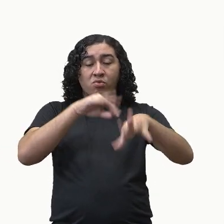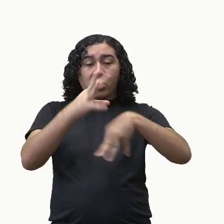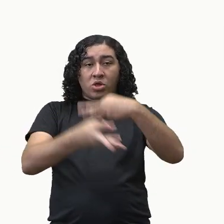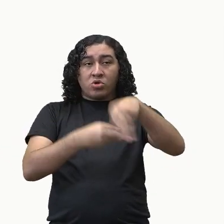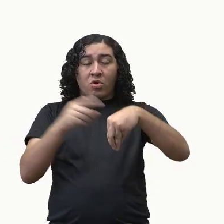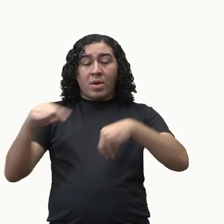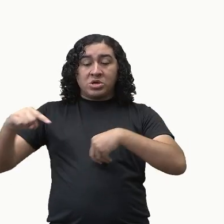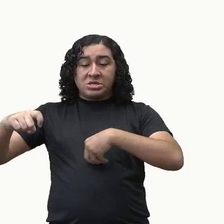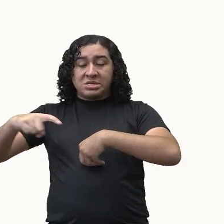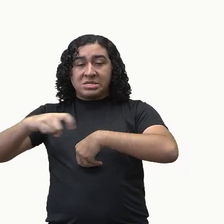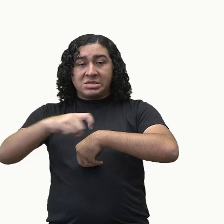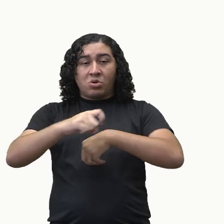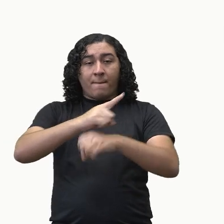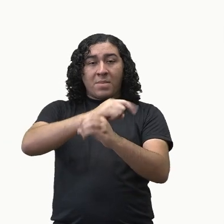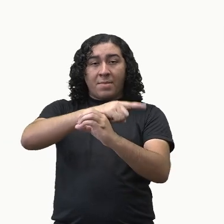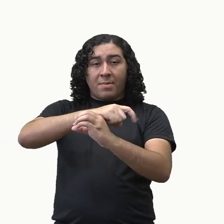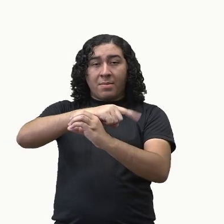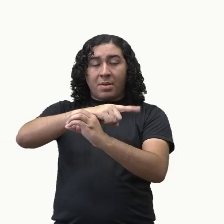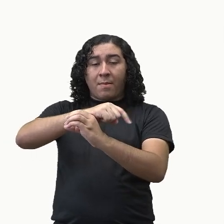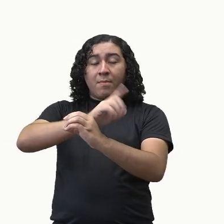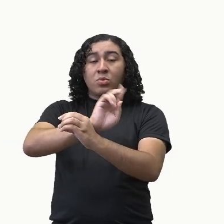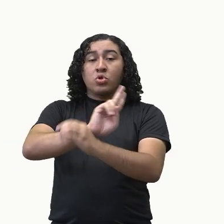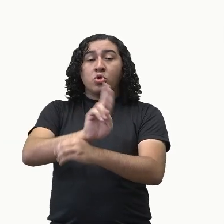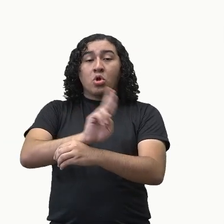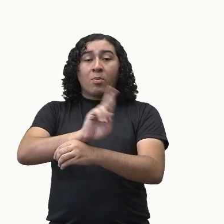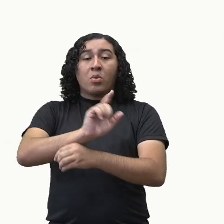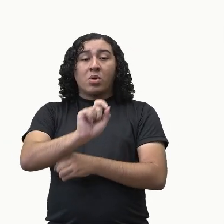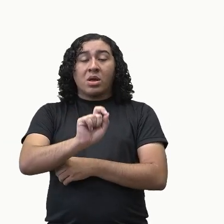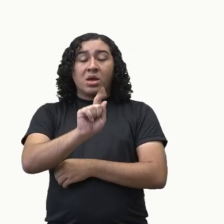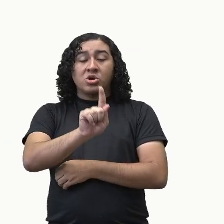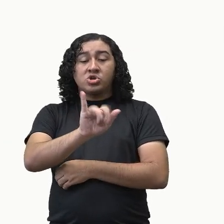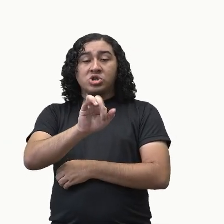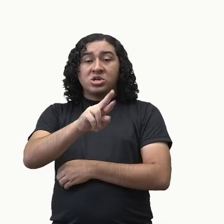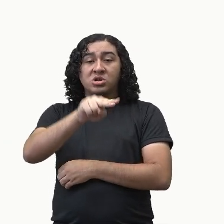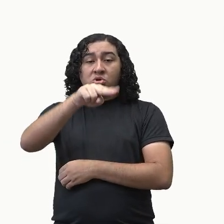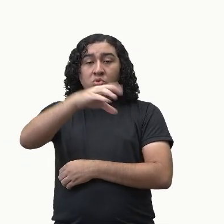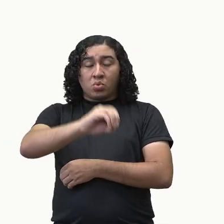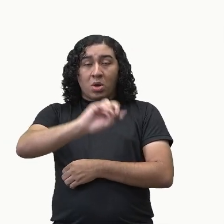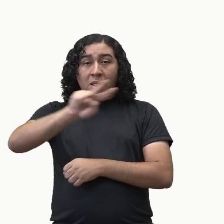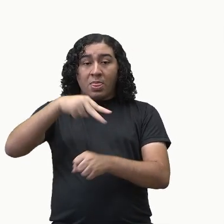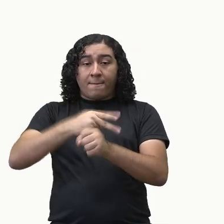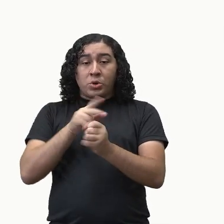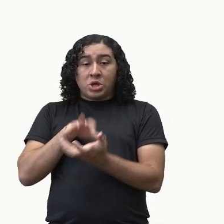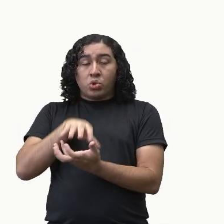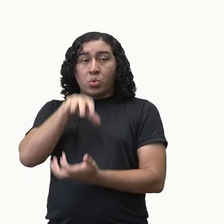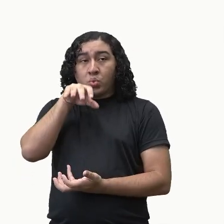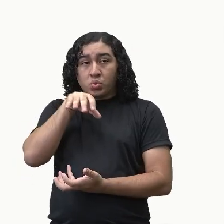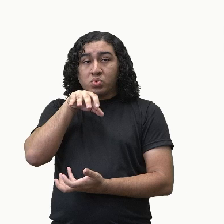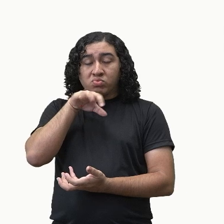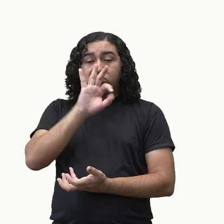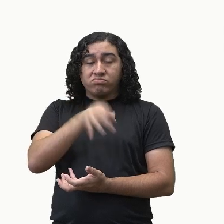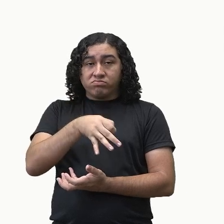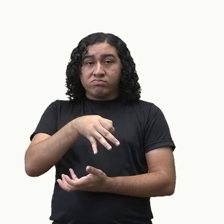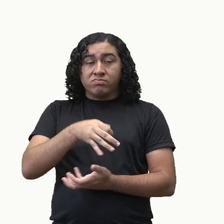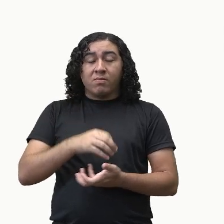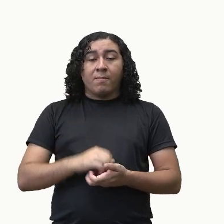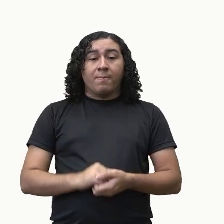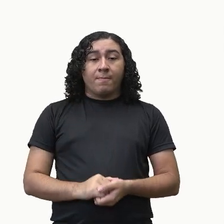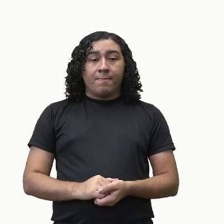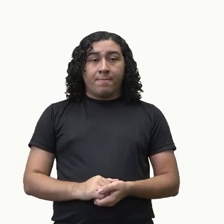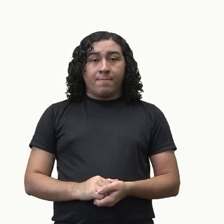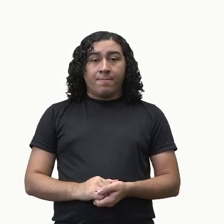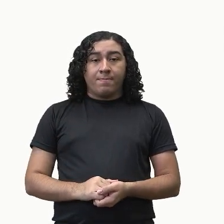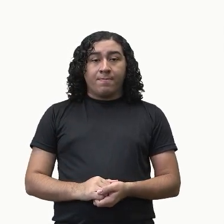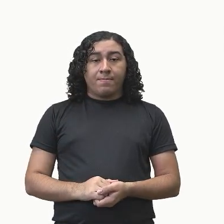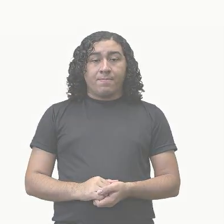de desenvolvimento, que a gente vai chamar aqui resumidamente de girino, e a fase adulta. Por isso,